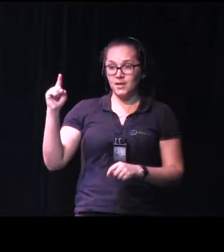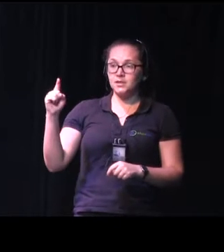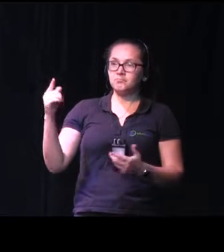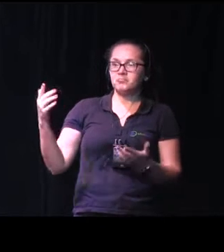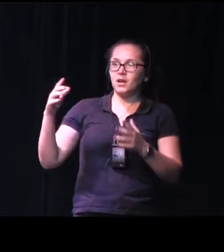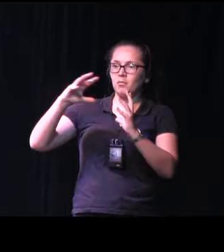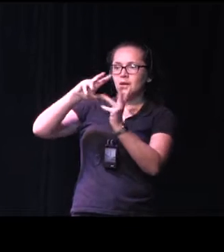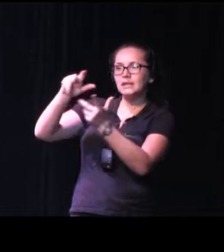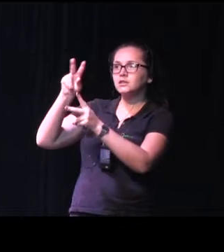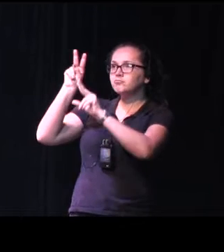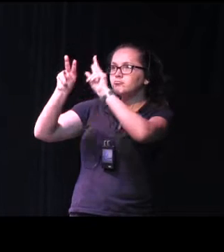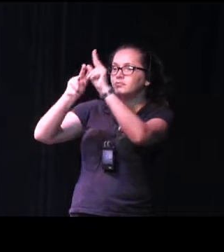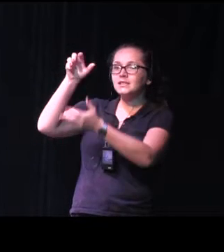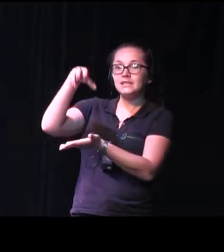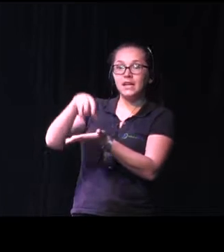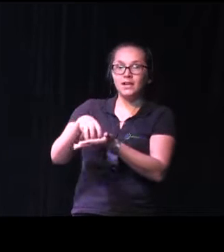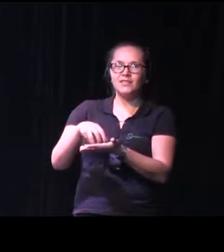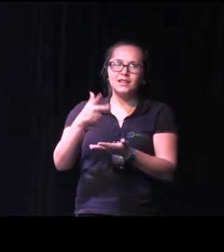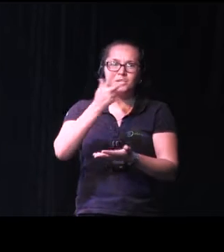diminuir a violência